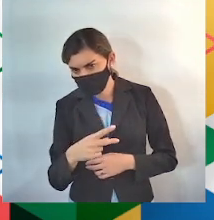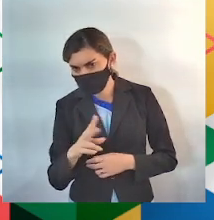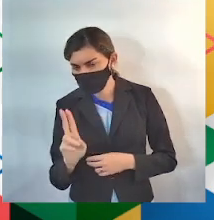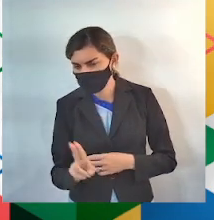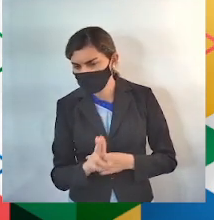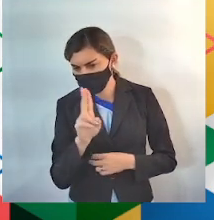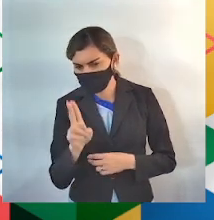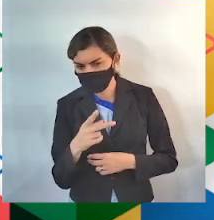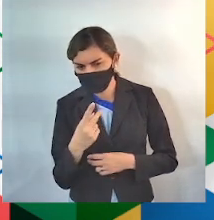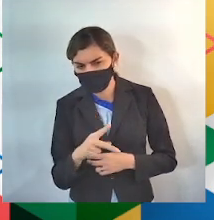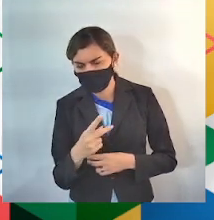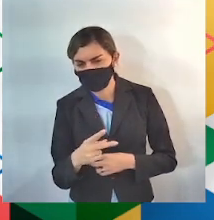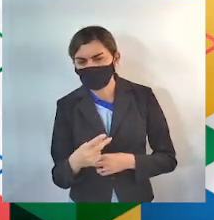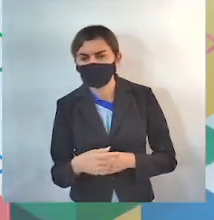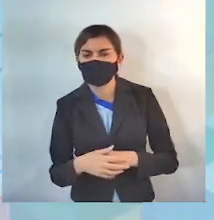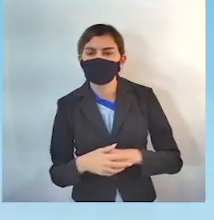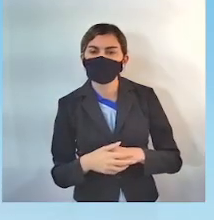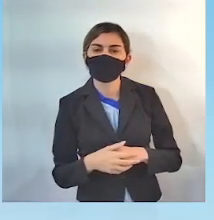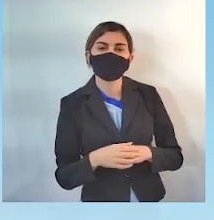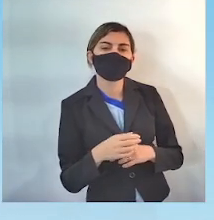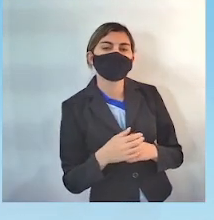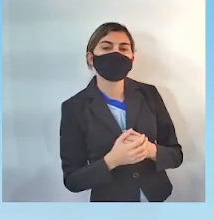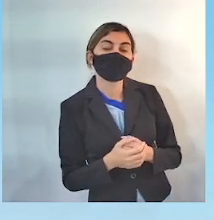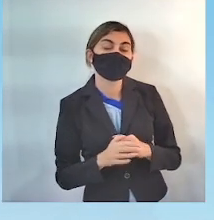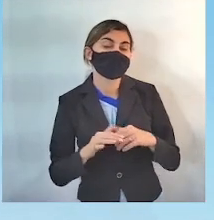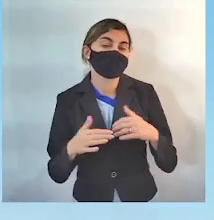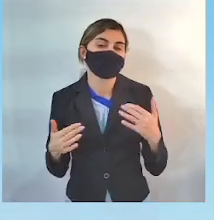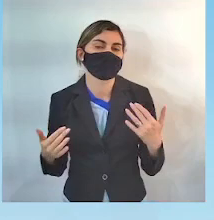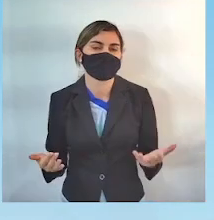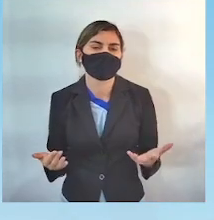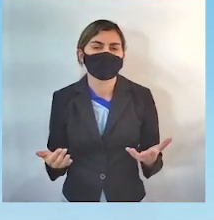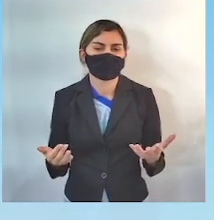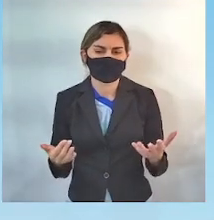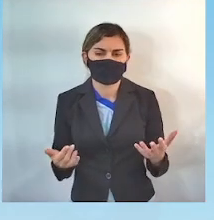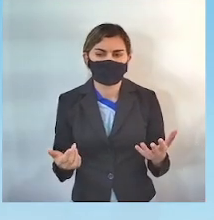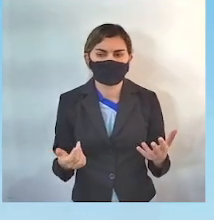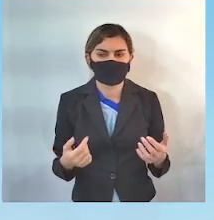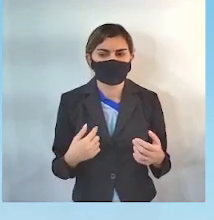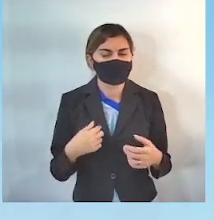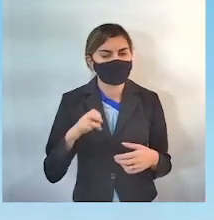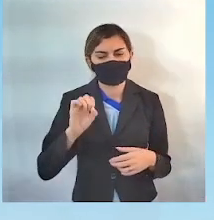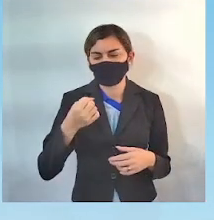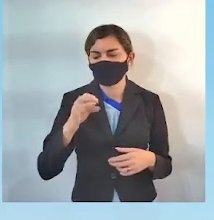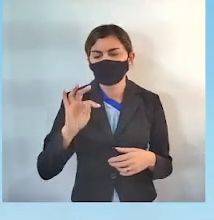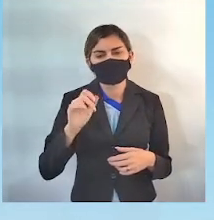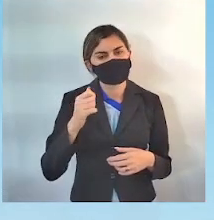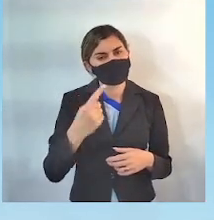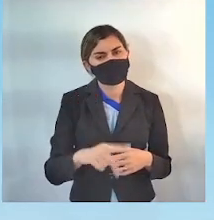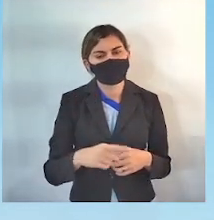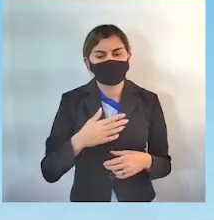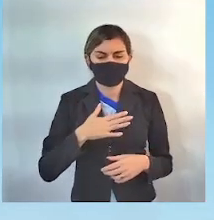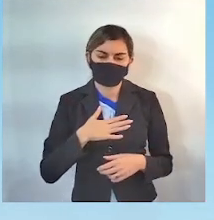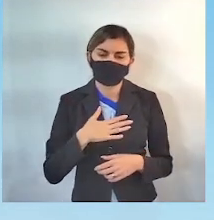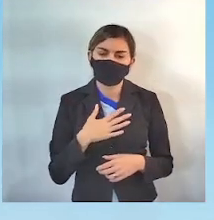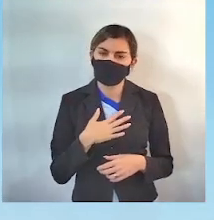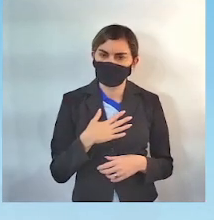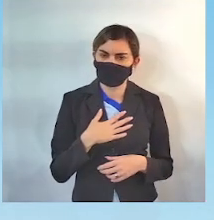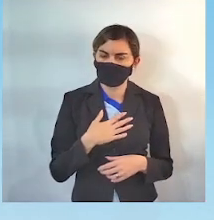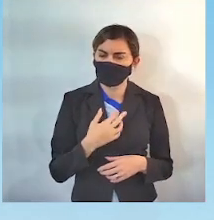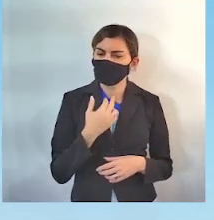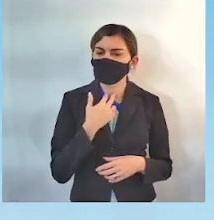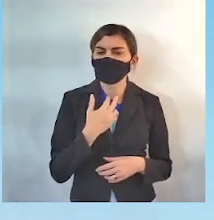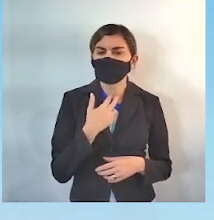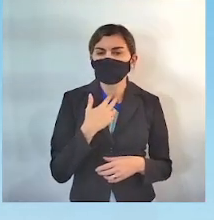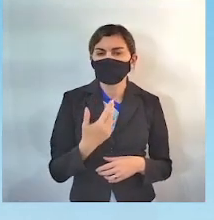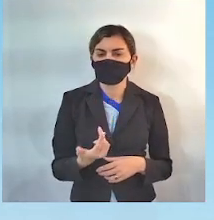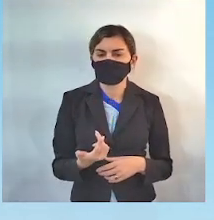do yours, certo? E this is mine. E esta é minha. Por que não pode ser this